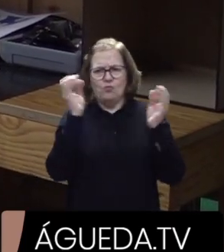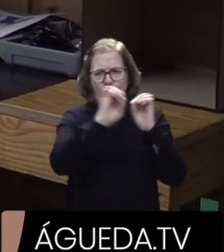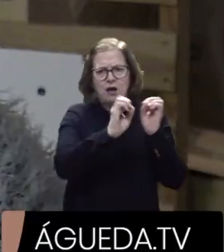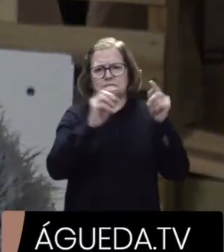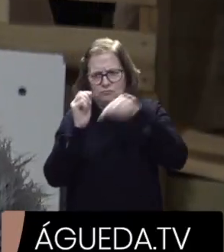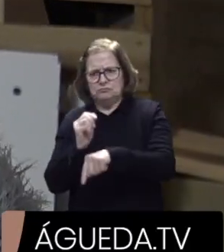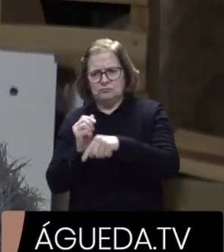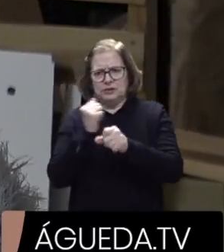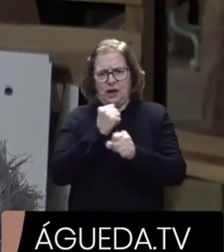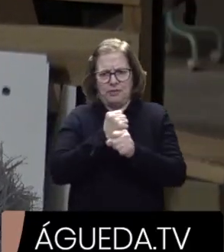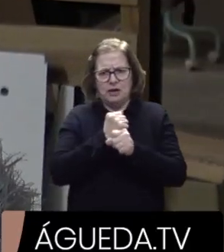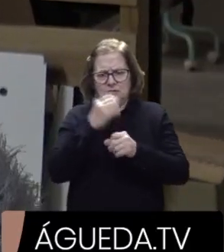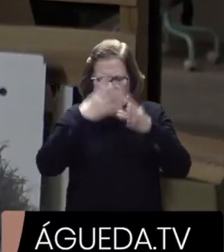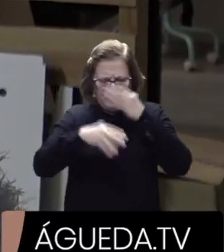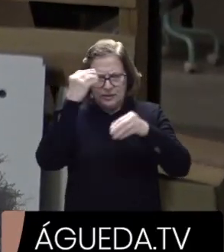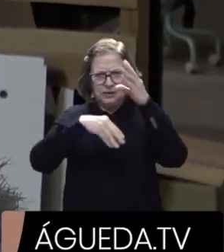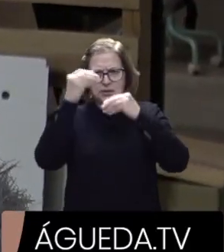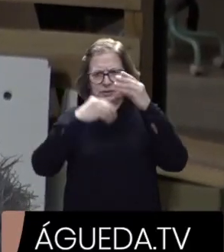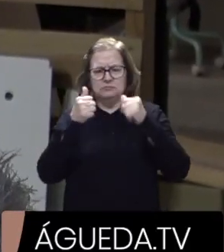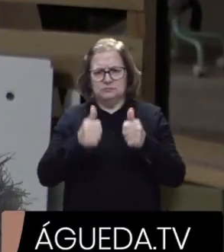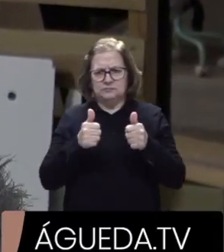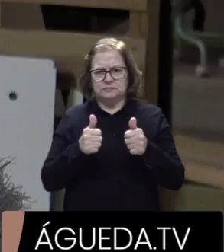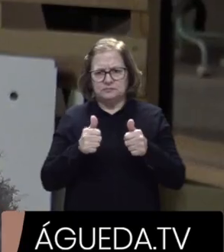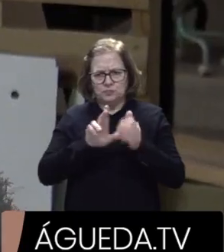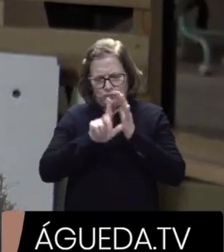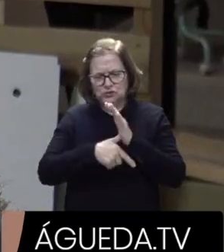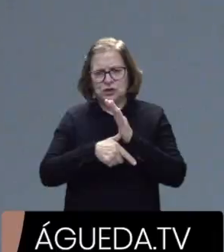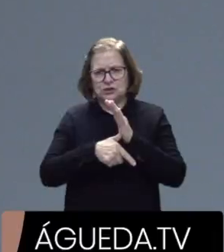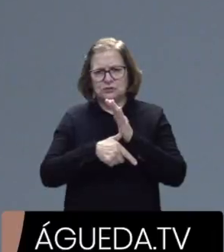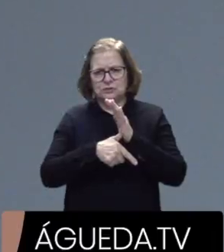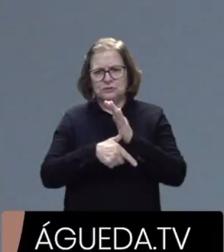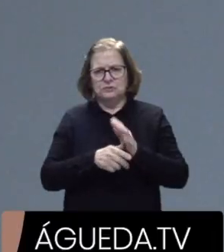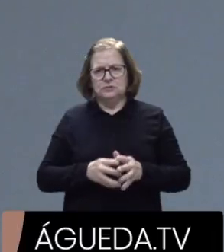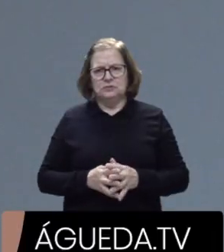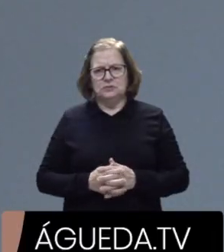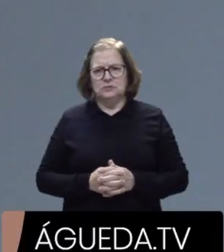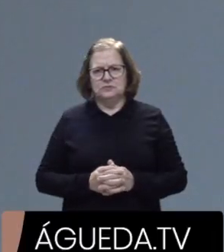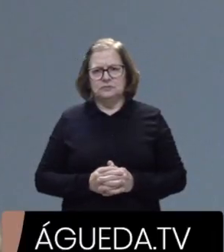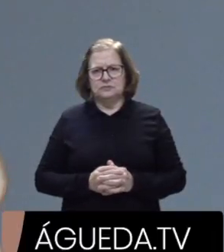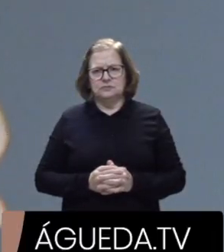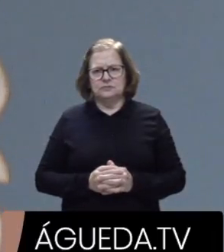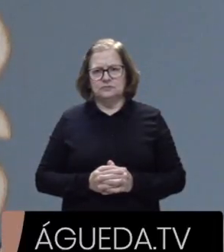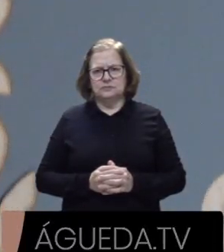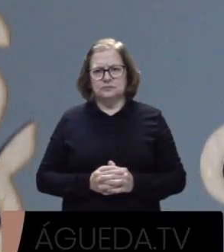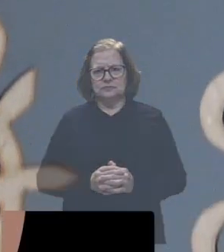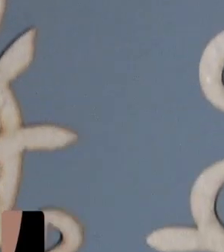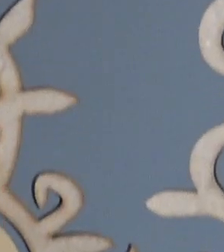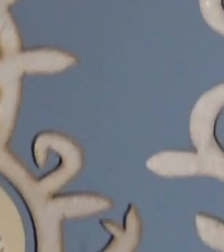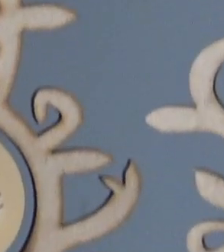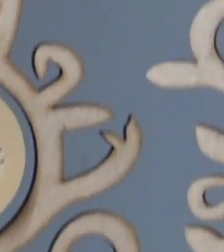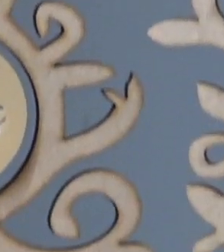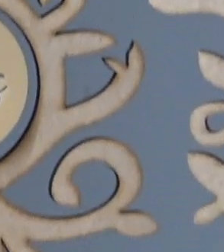quando não vou à escola vou para aqui vem para aqui e faz aí um bom projeto existe aqui ó